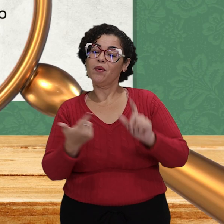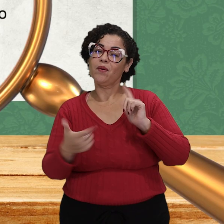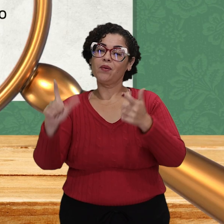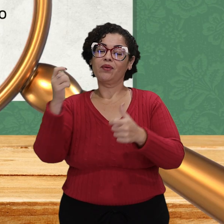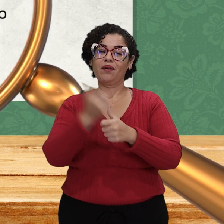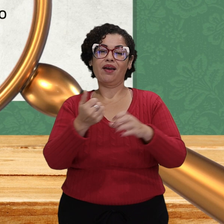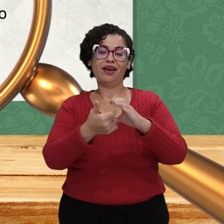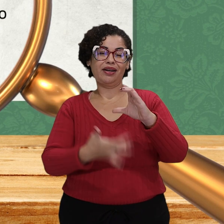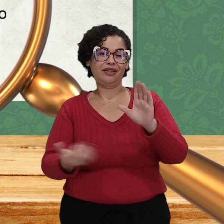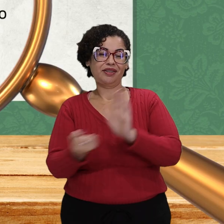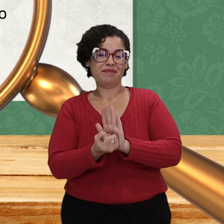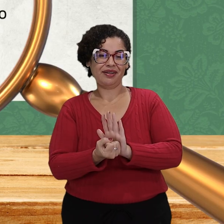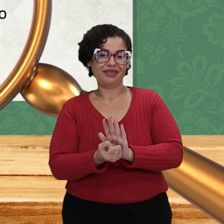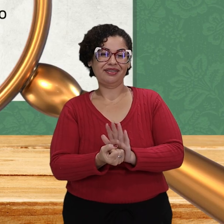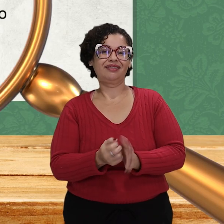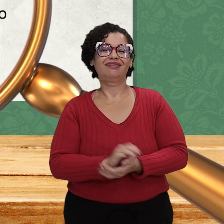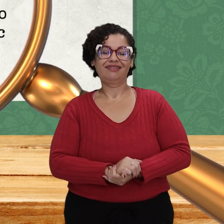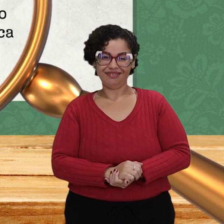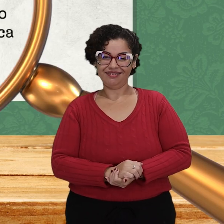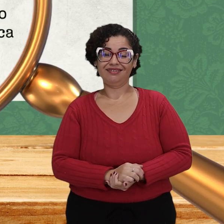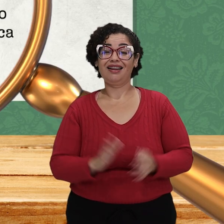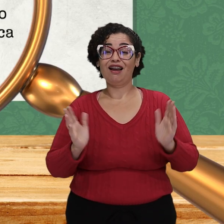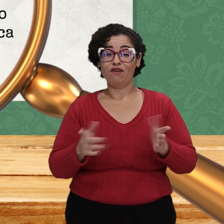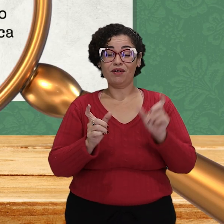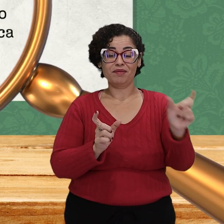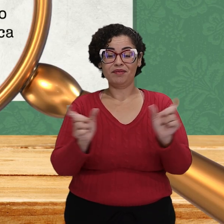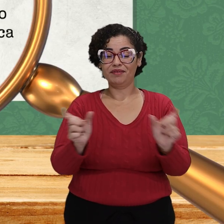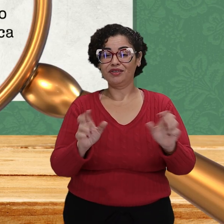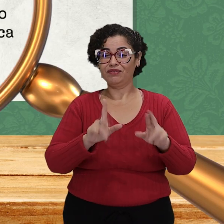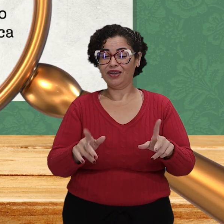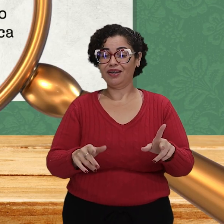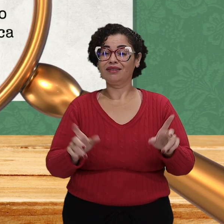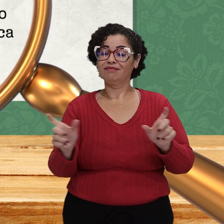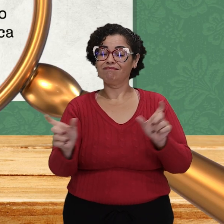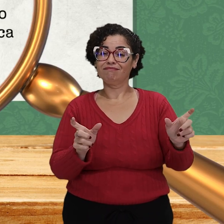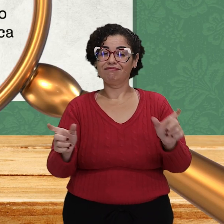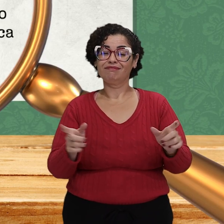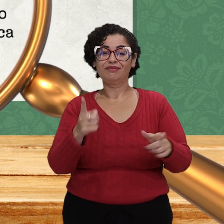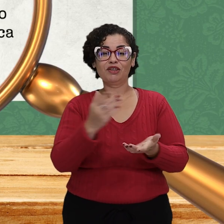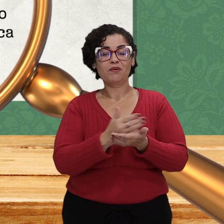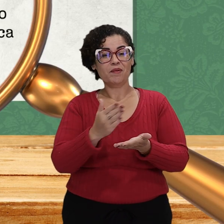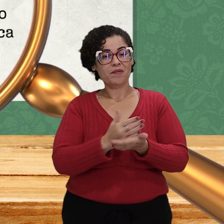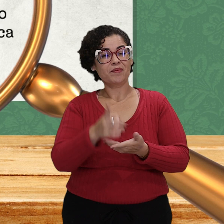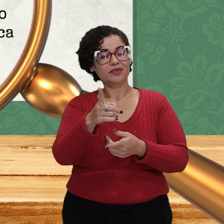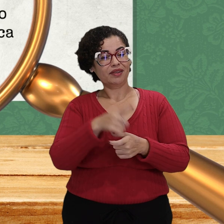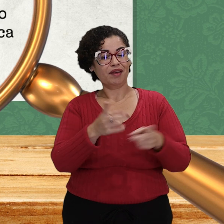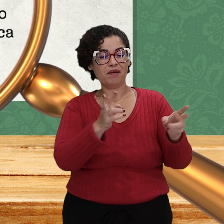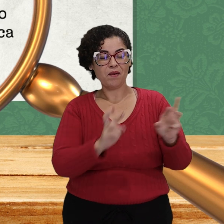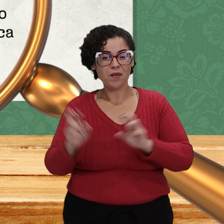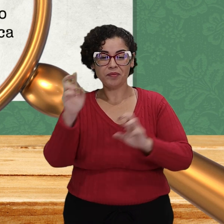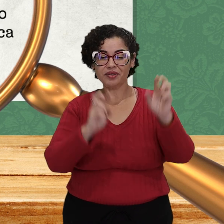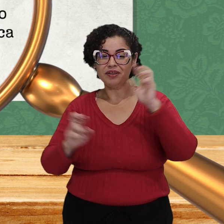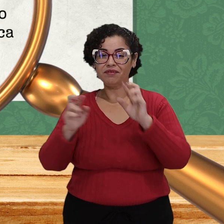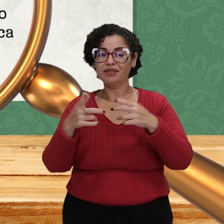por uma característica marcante. Agora que você conhece sinestesia e perífrase, comece a